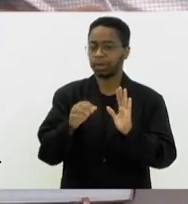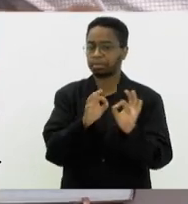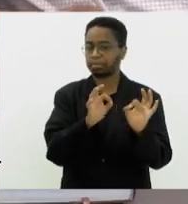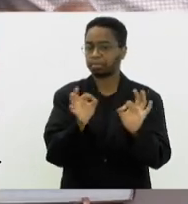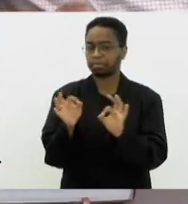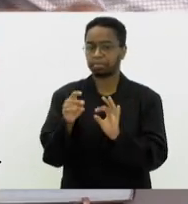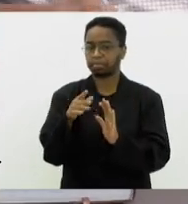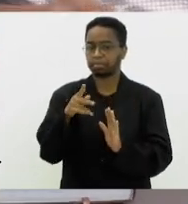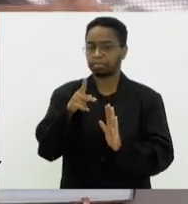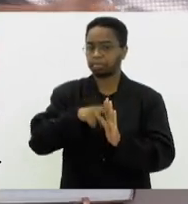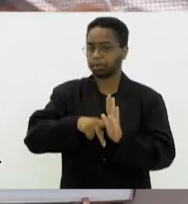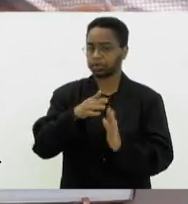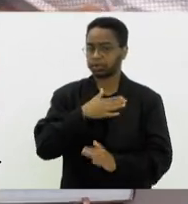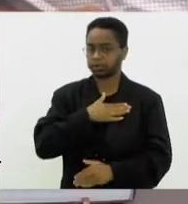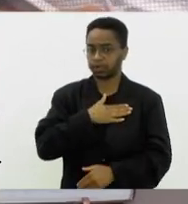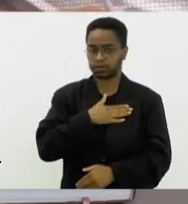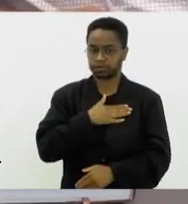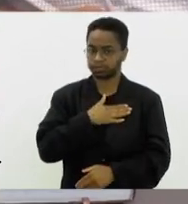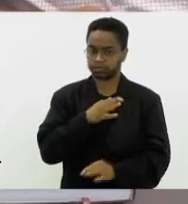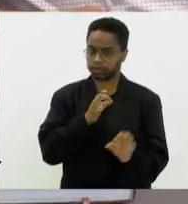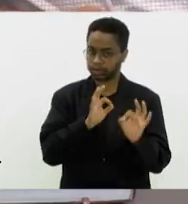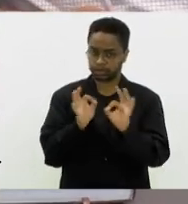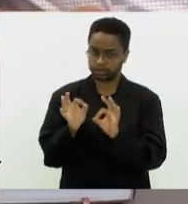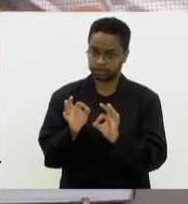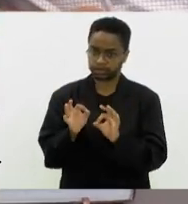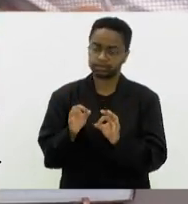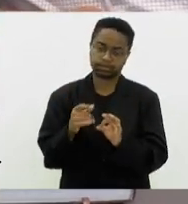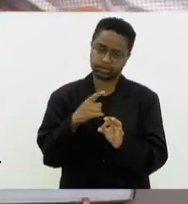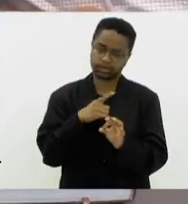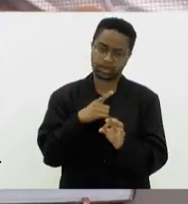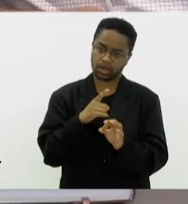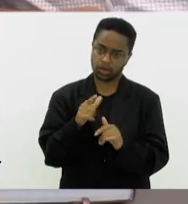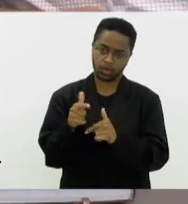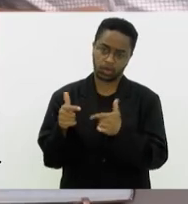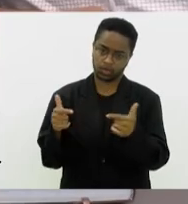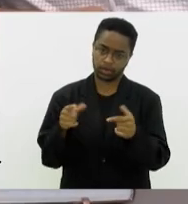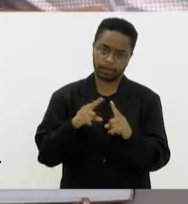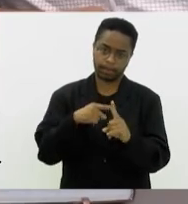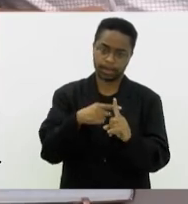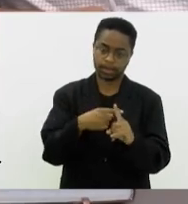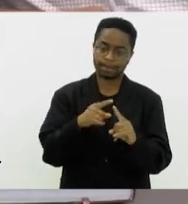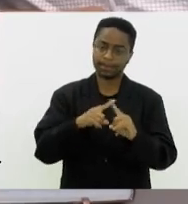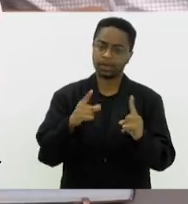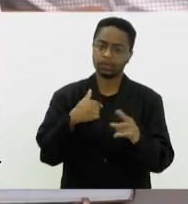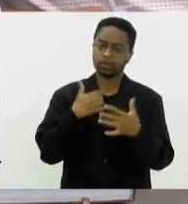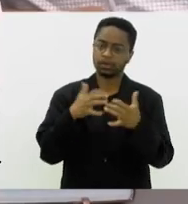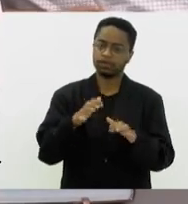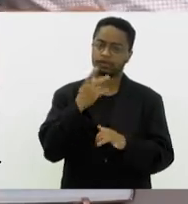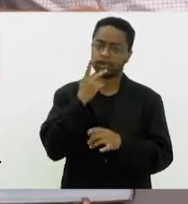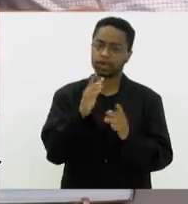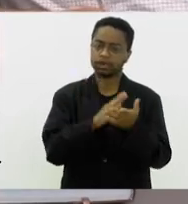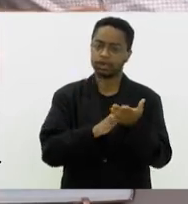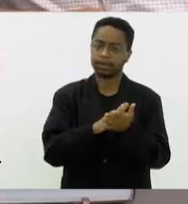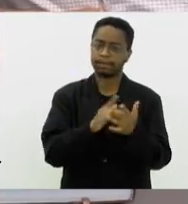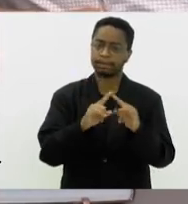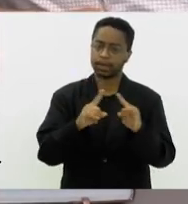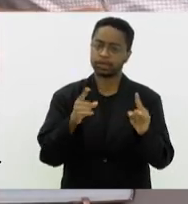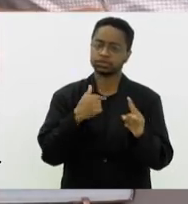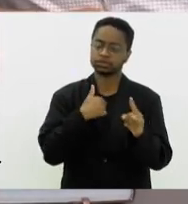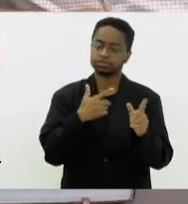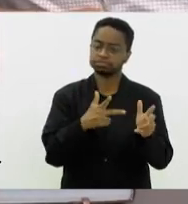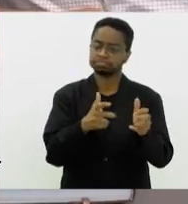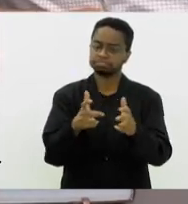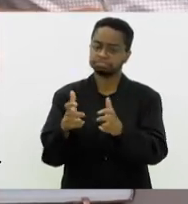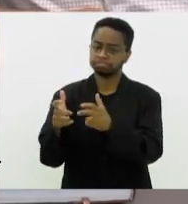culpa, que culpa do Fernando. Eu, em outras, há até mais de um. Então, eu não estou querendo dizer nada, mas como eu estou fazendo